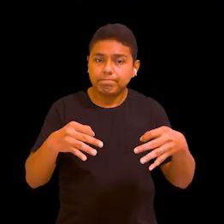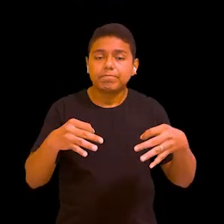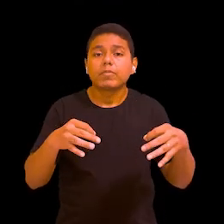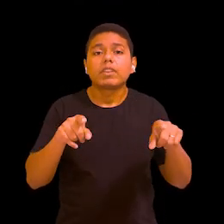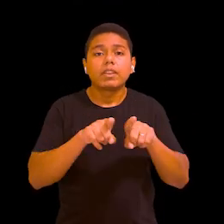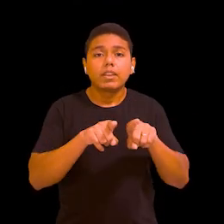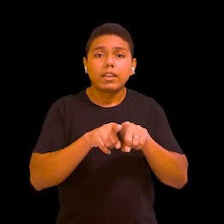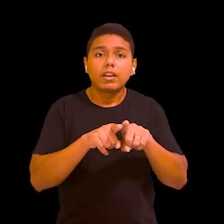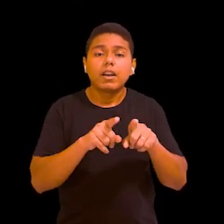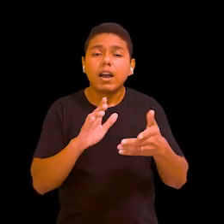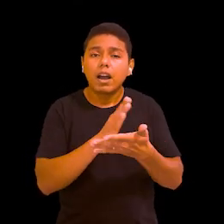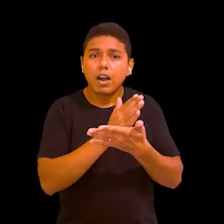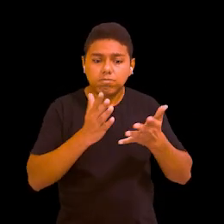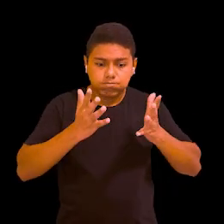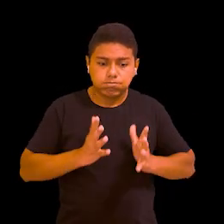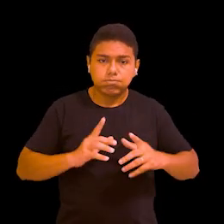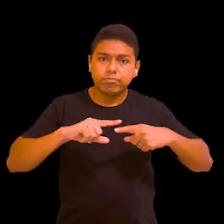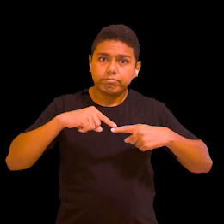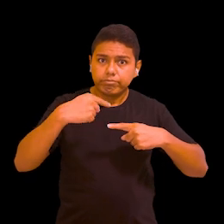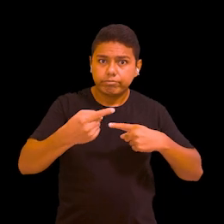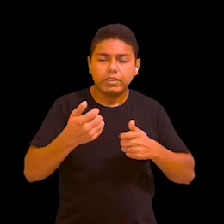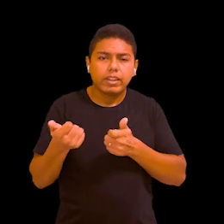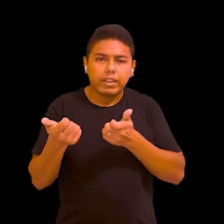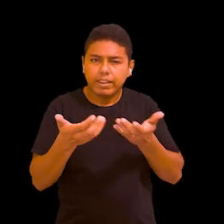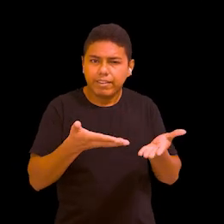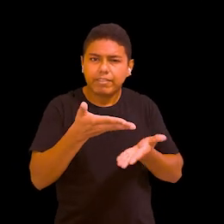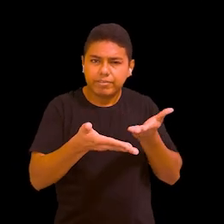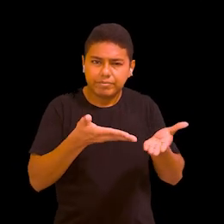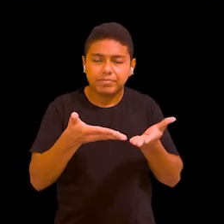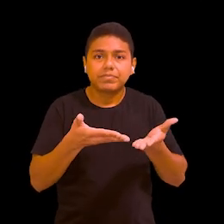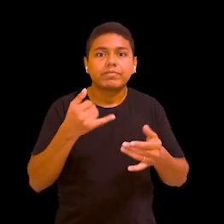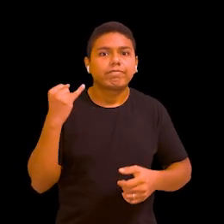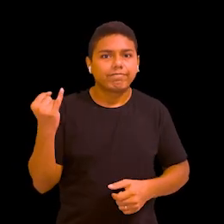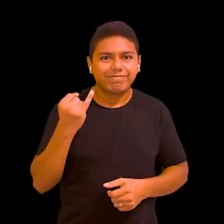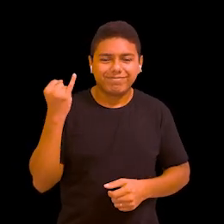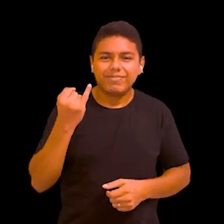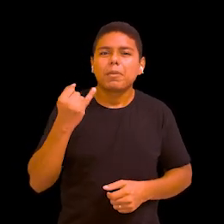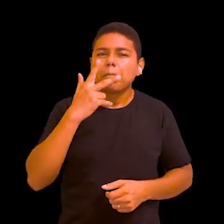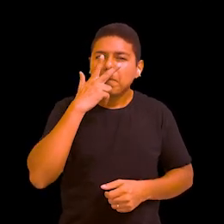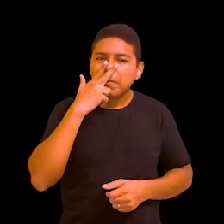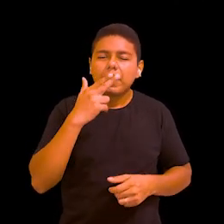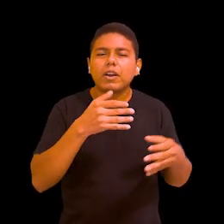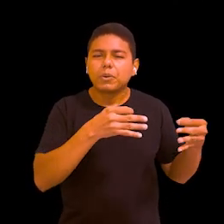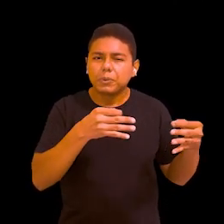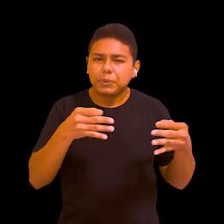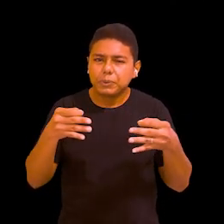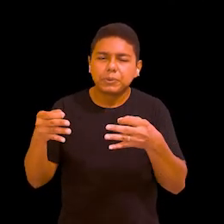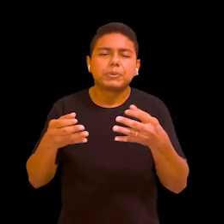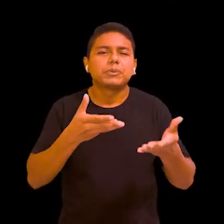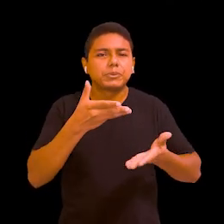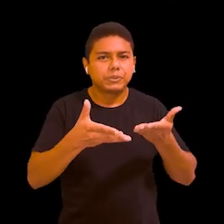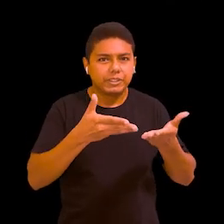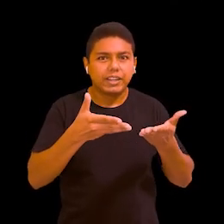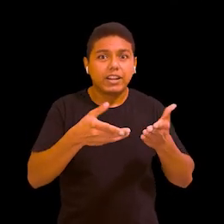os serviços de cuidado pós-natal, eles serão essenciais para a continuidade dos cuidados prestados desde